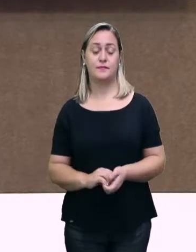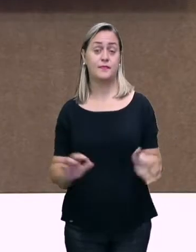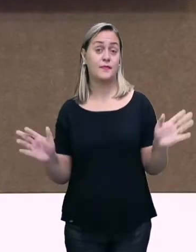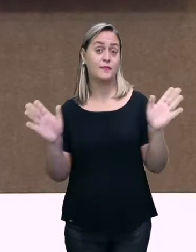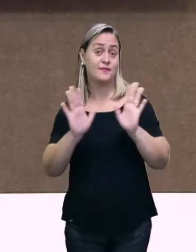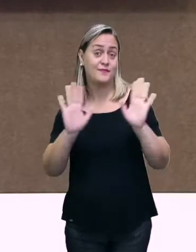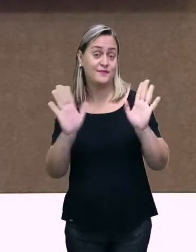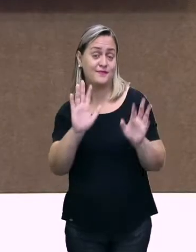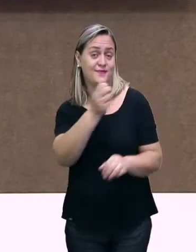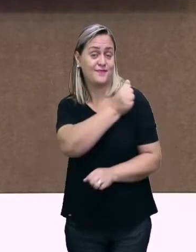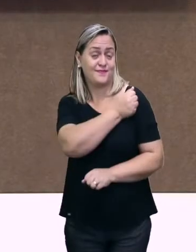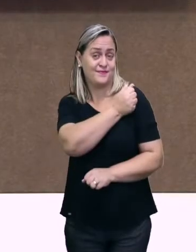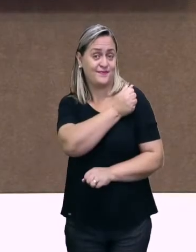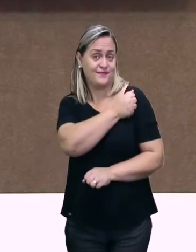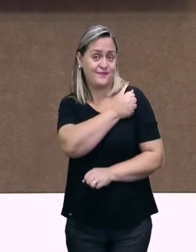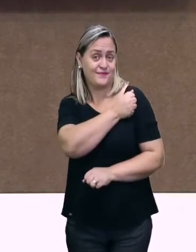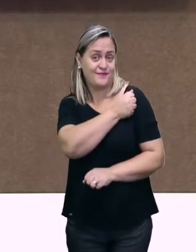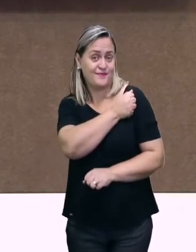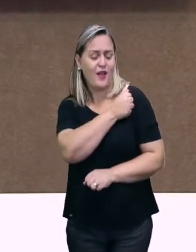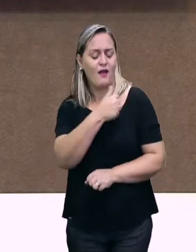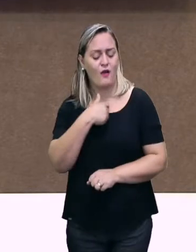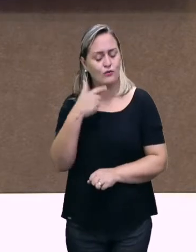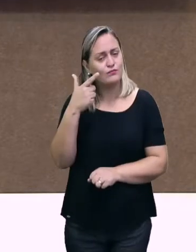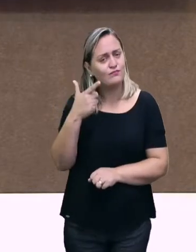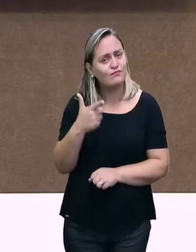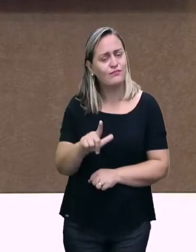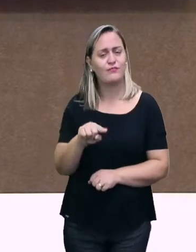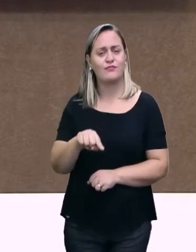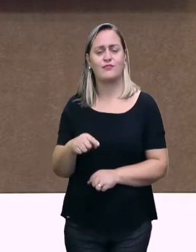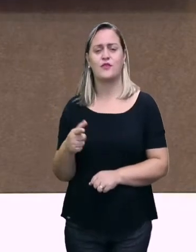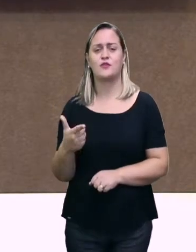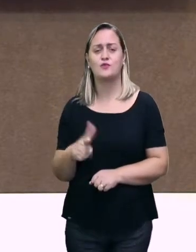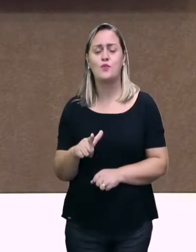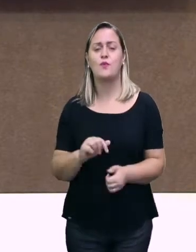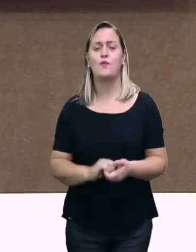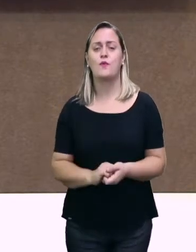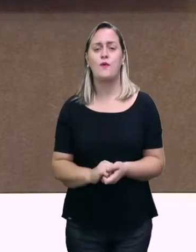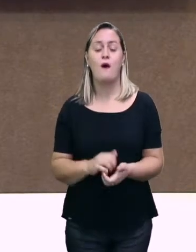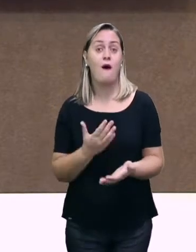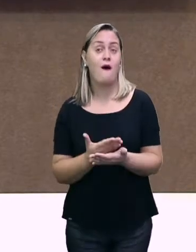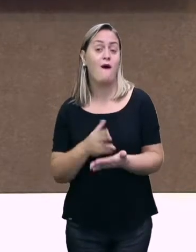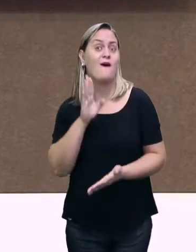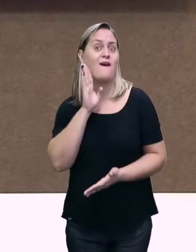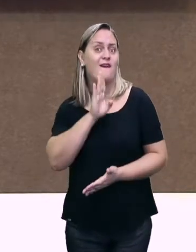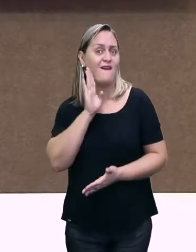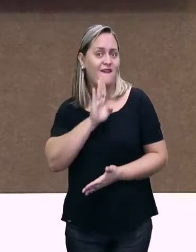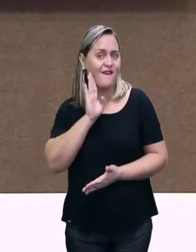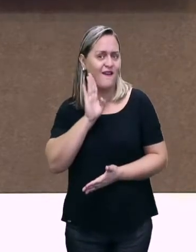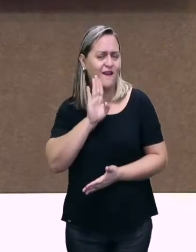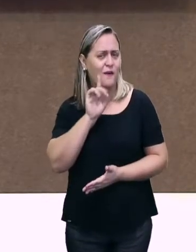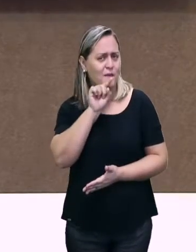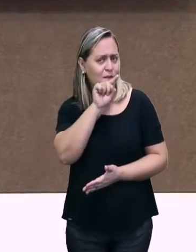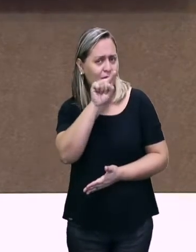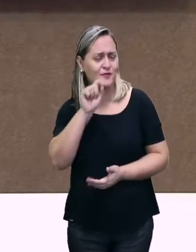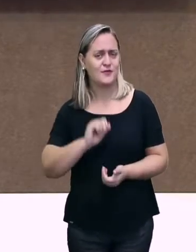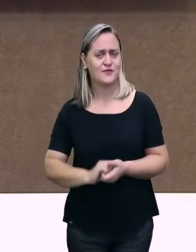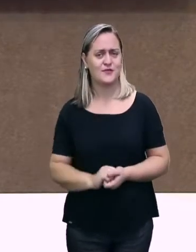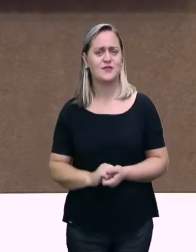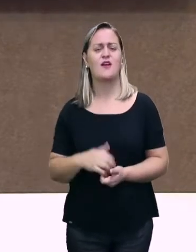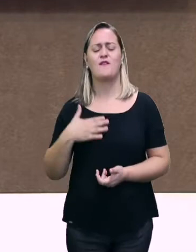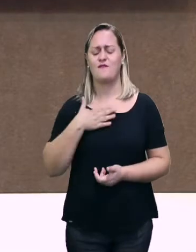Olá, estudantes! Estou aqui mais uma vez com uma aula bem interessante para vocês. Acho que vocês vão